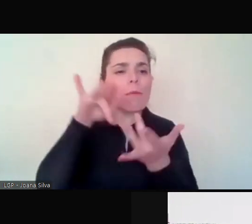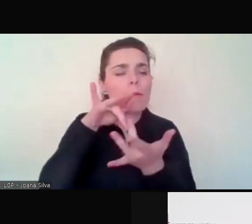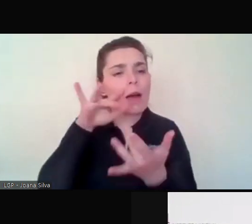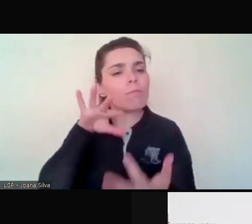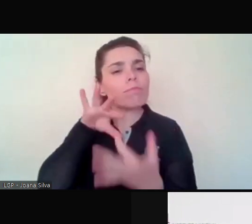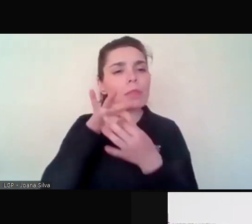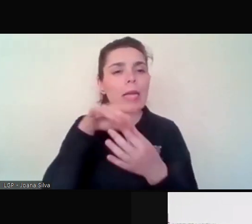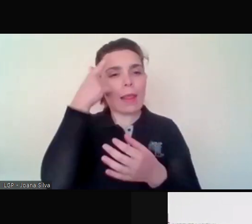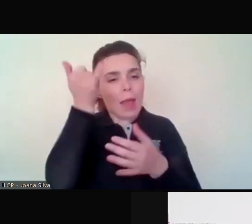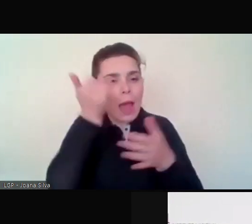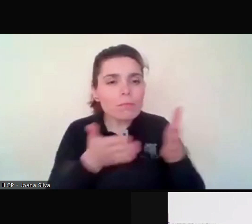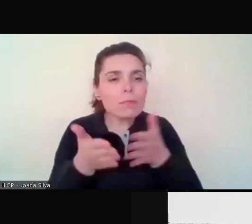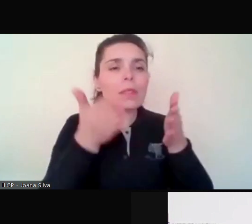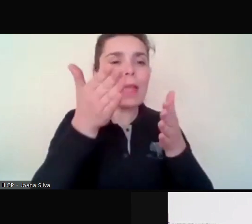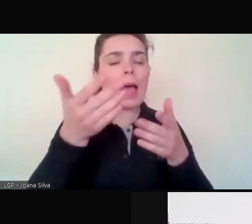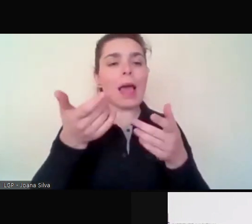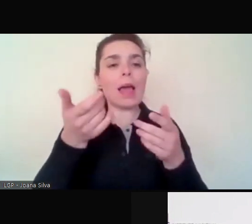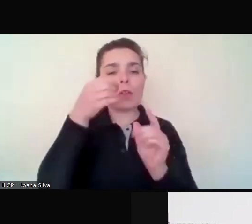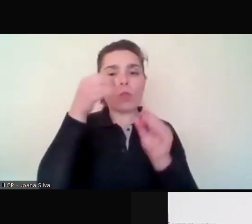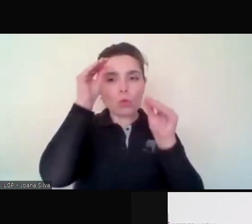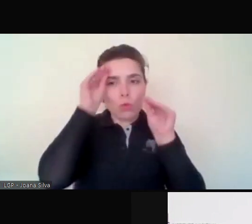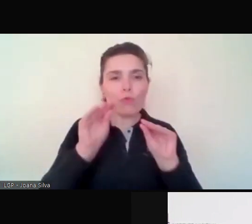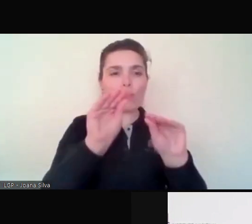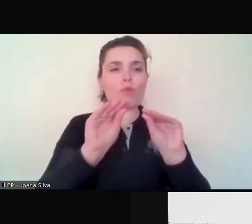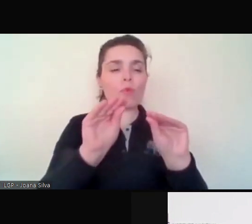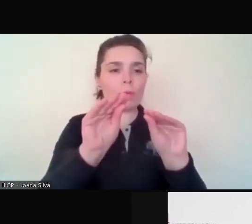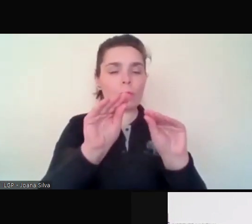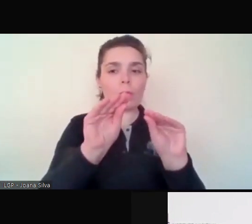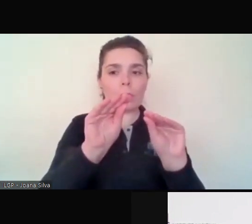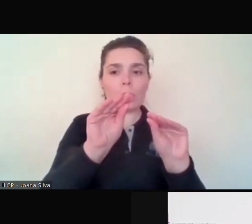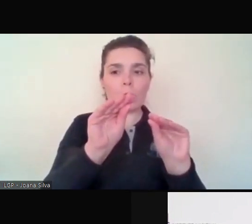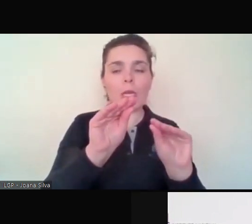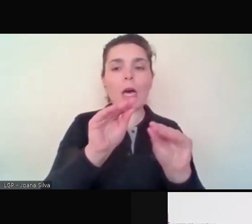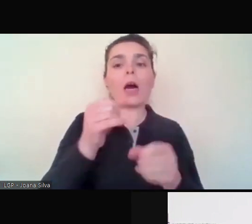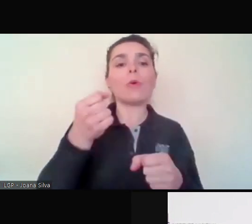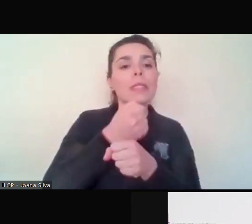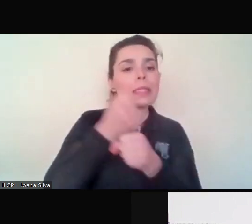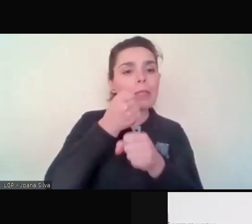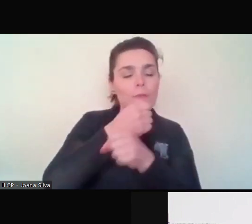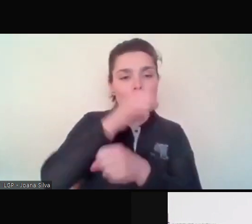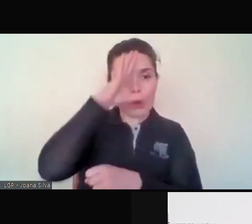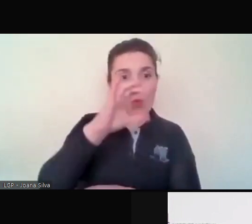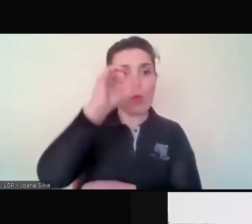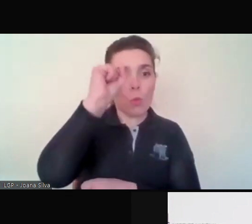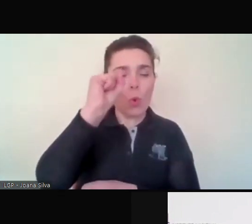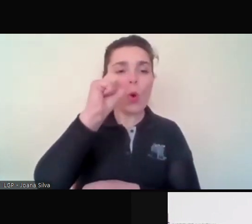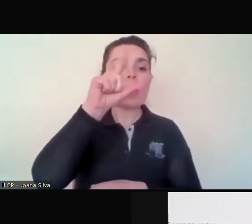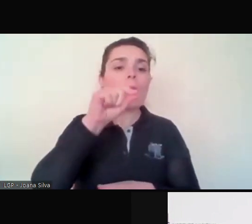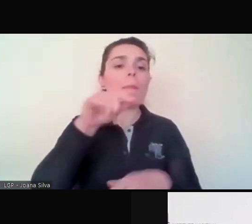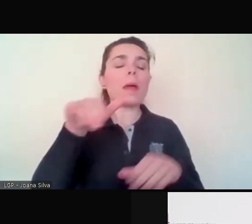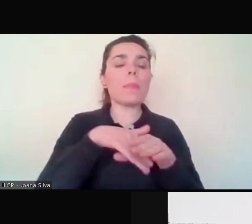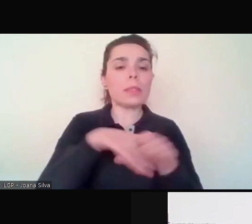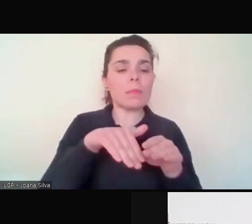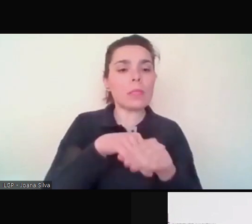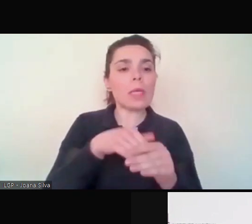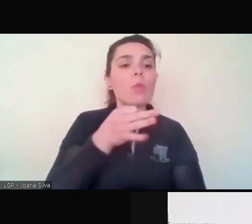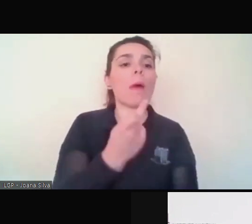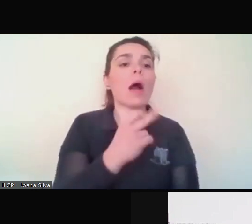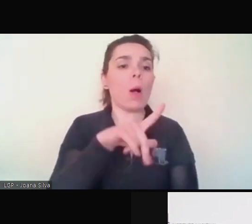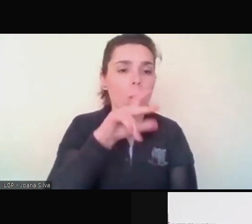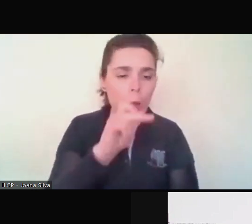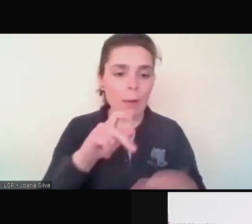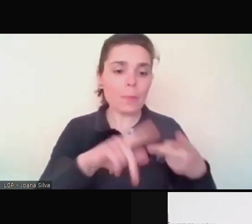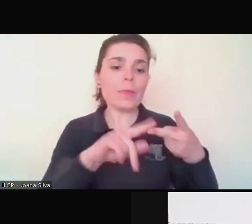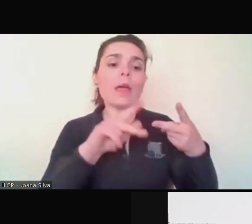de formação, da área estratégica de formação em interesse e serviço público, com a participação de Paulo Ariosa Feio, diretor do Planap, e do